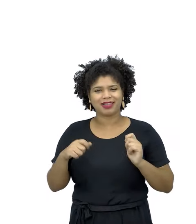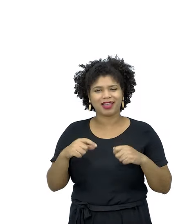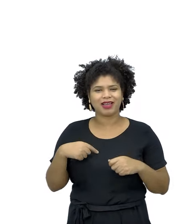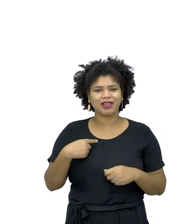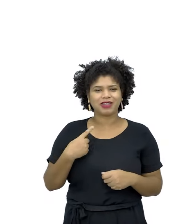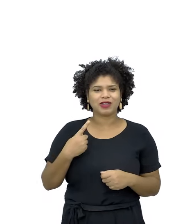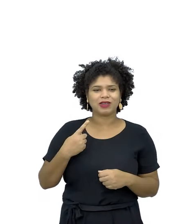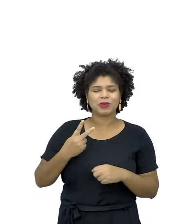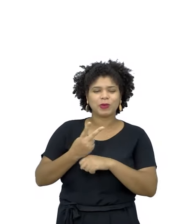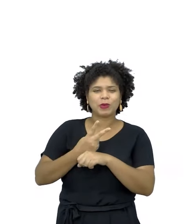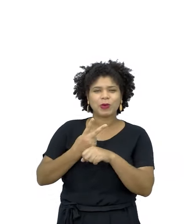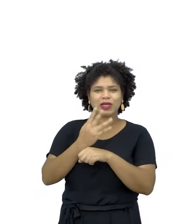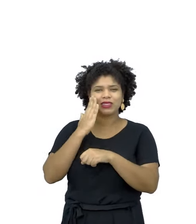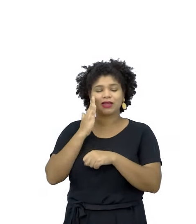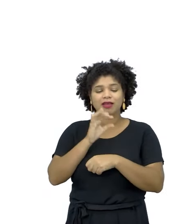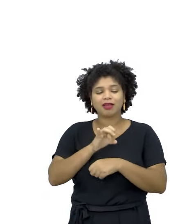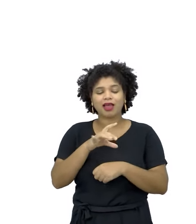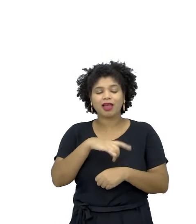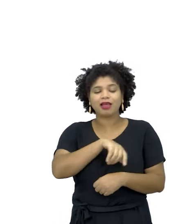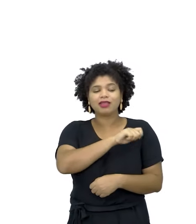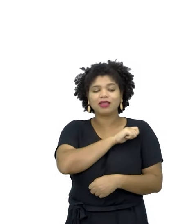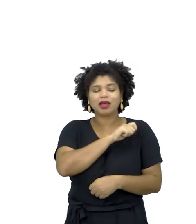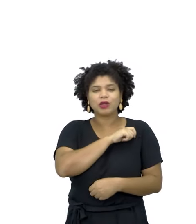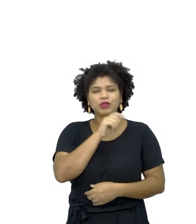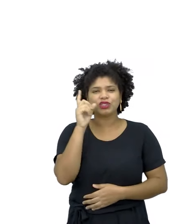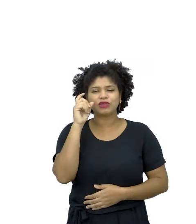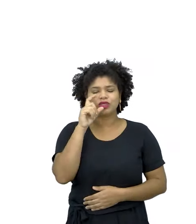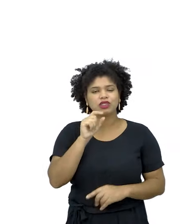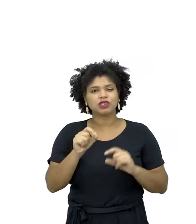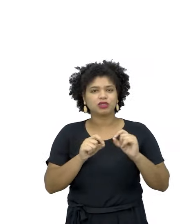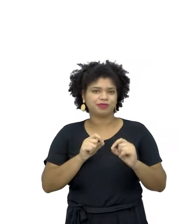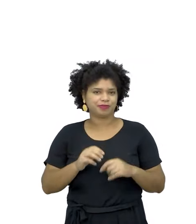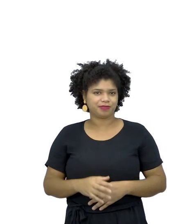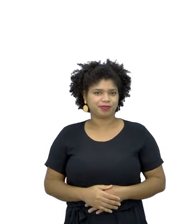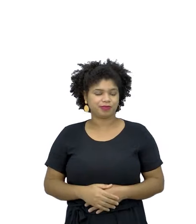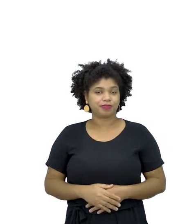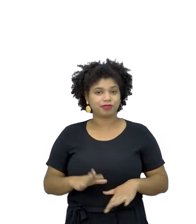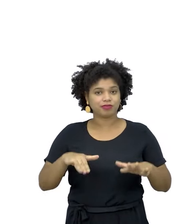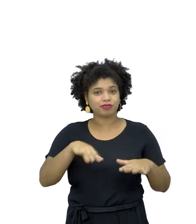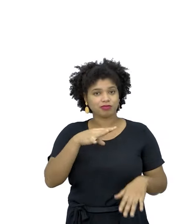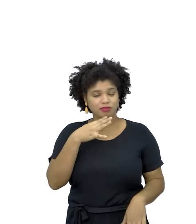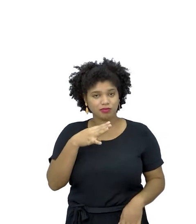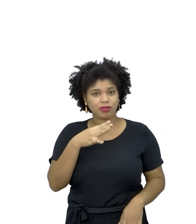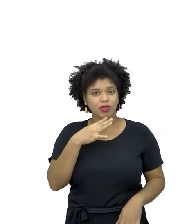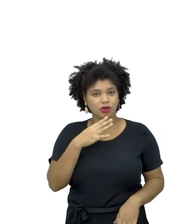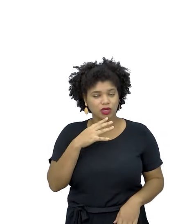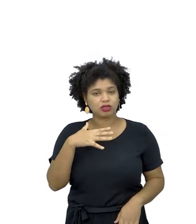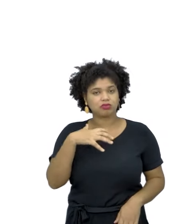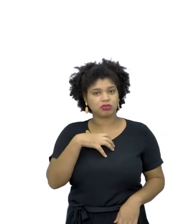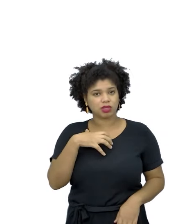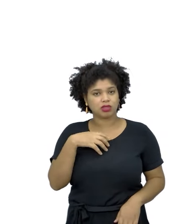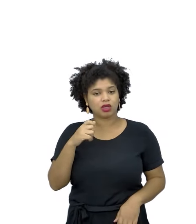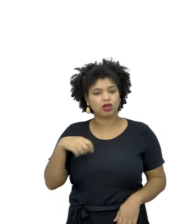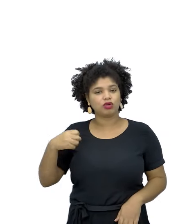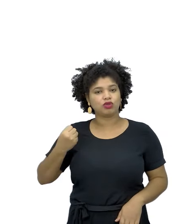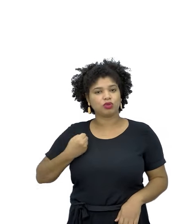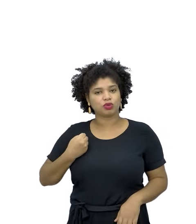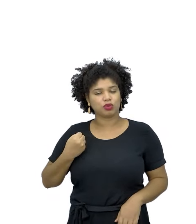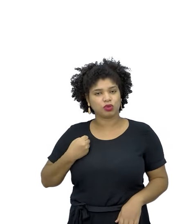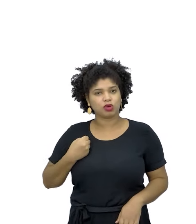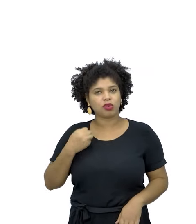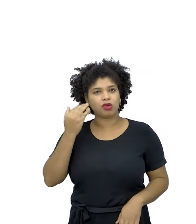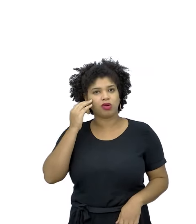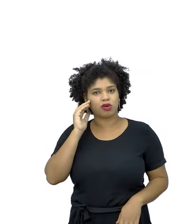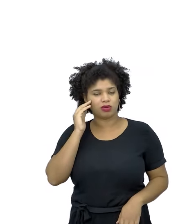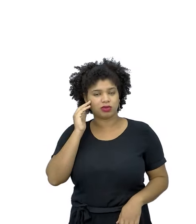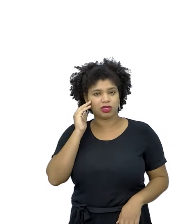vamos buscar nesse estudante, qual seriam essas dificuldades? Será que ele conhece todas as representações desses números racionais? Por que